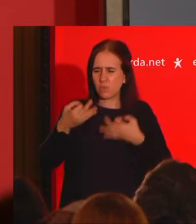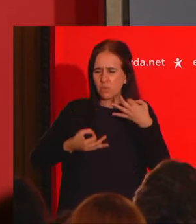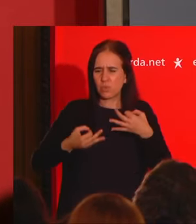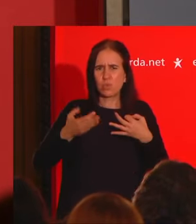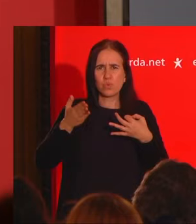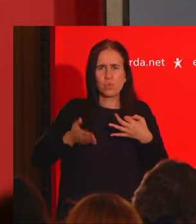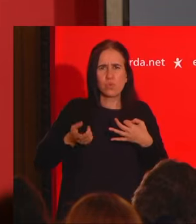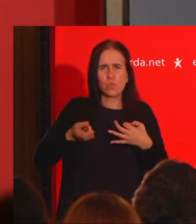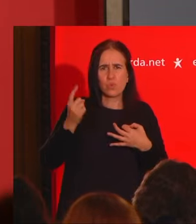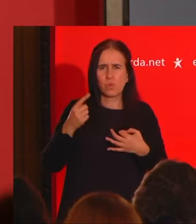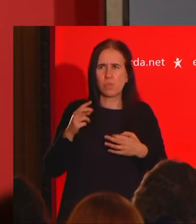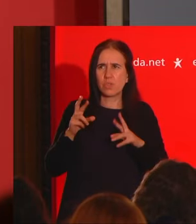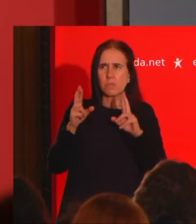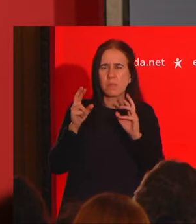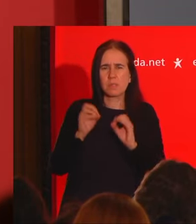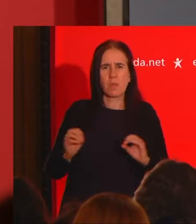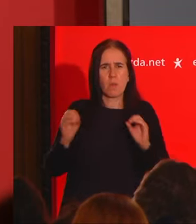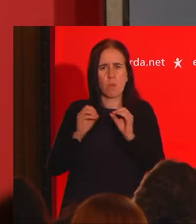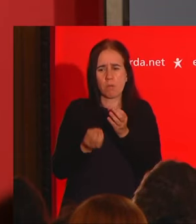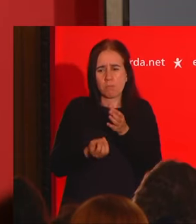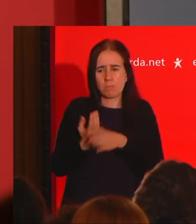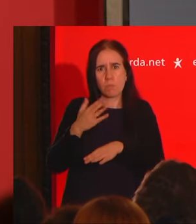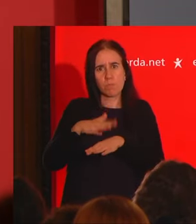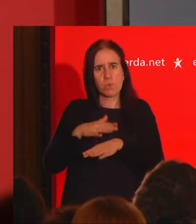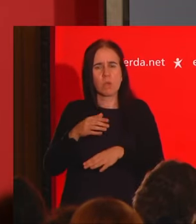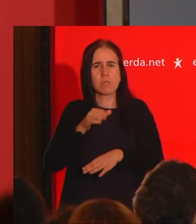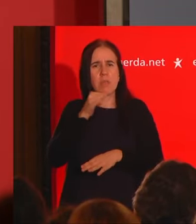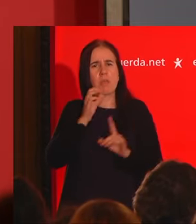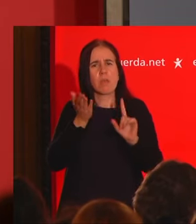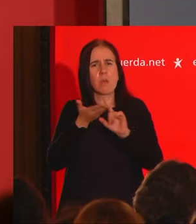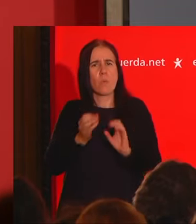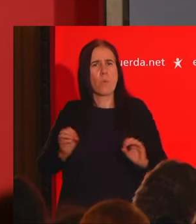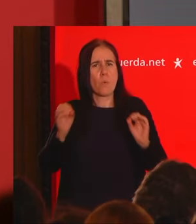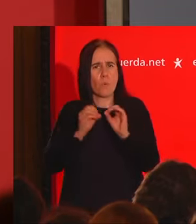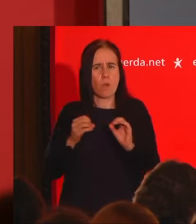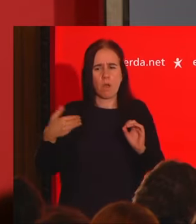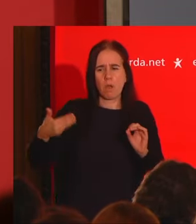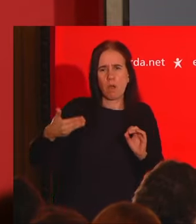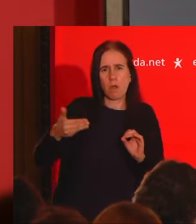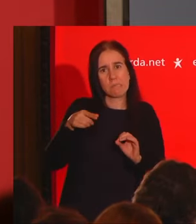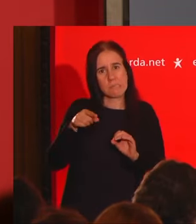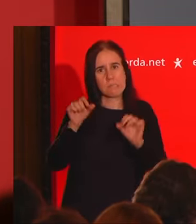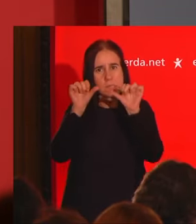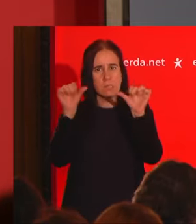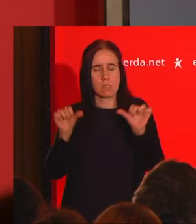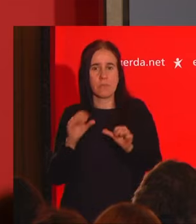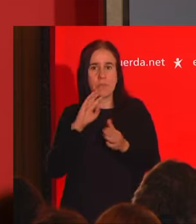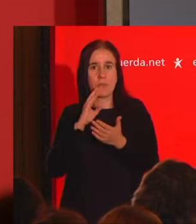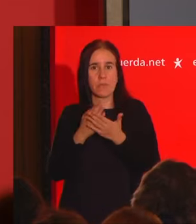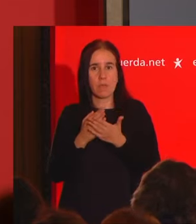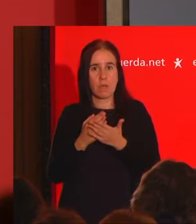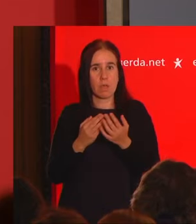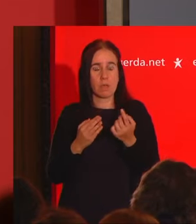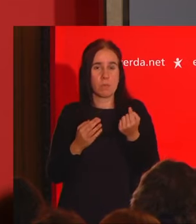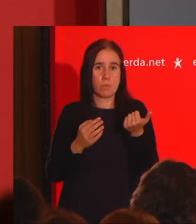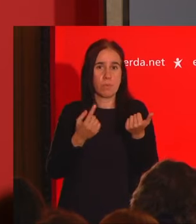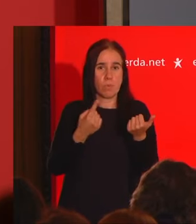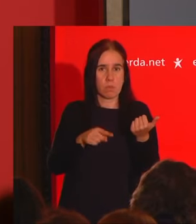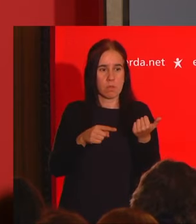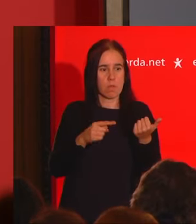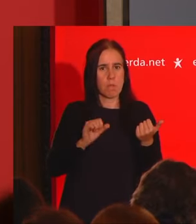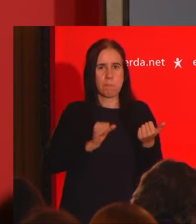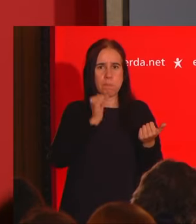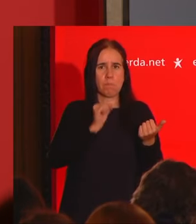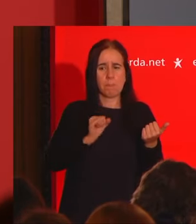e desesperança nasce da impunidade permanente e destes mecanismos que fazem com que os poucos fiquem com o que tem de